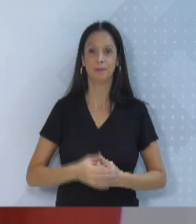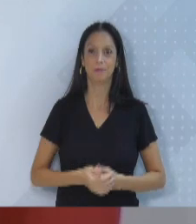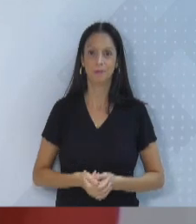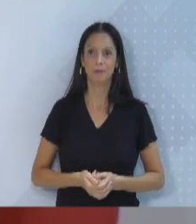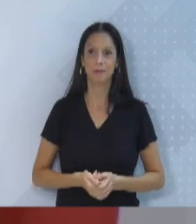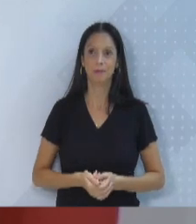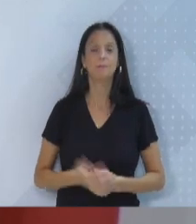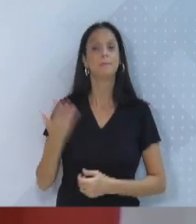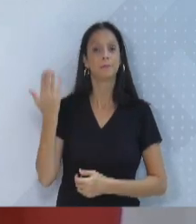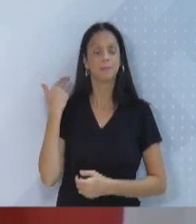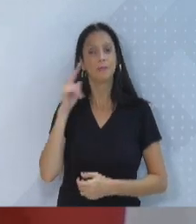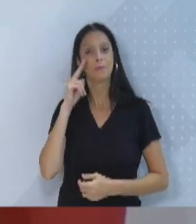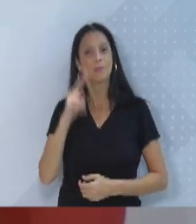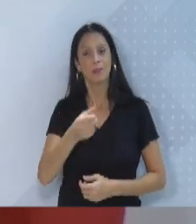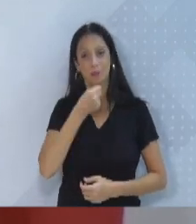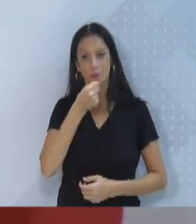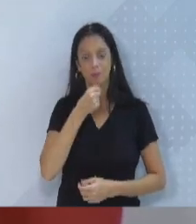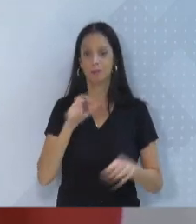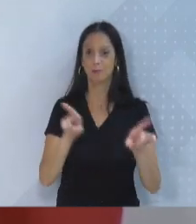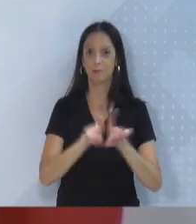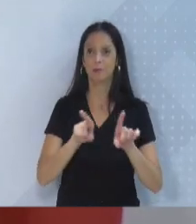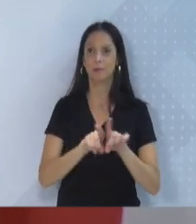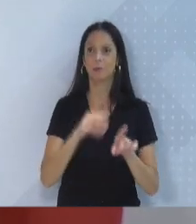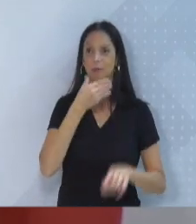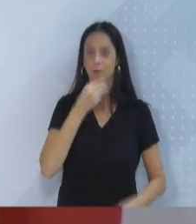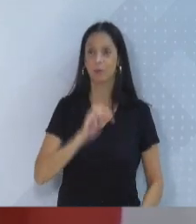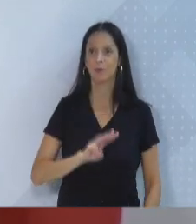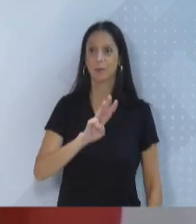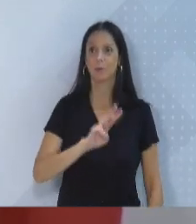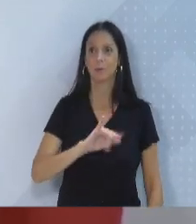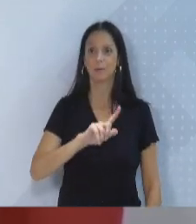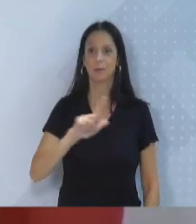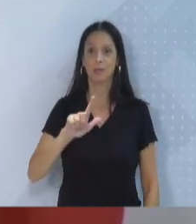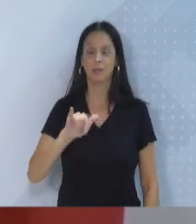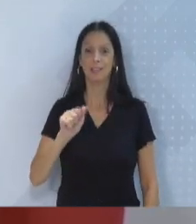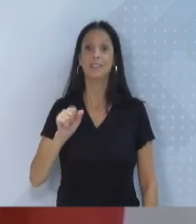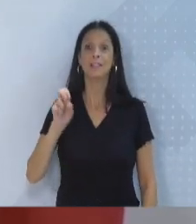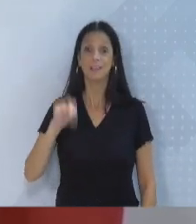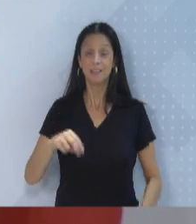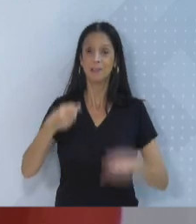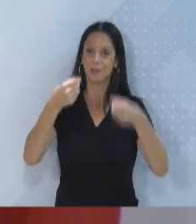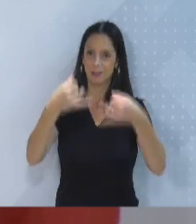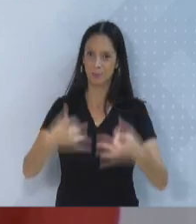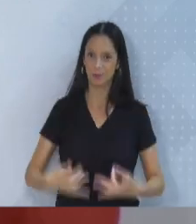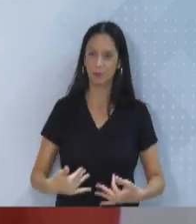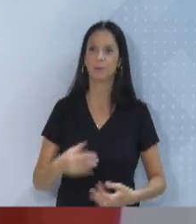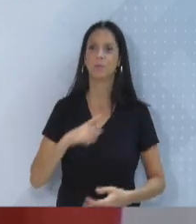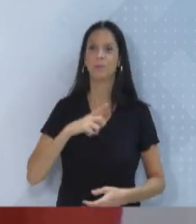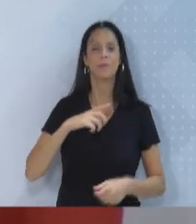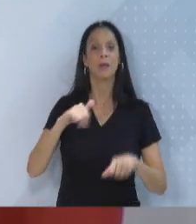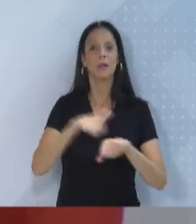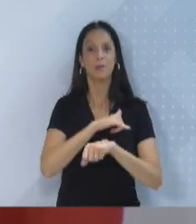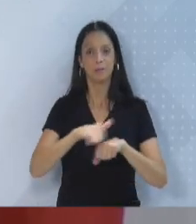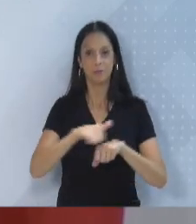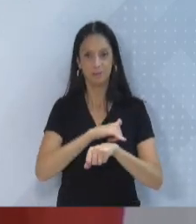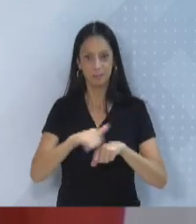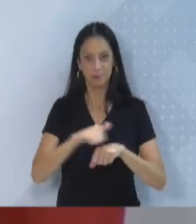vi uma reportagem do William Fritzsche, que falava daquele recurso americano, né?